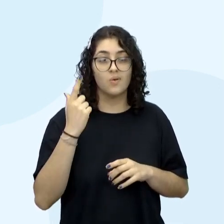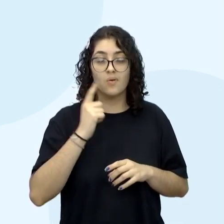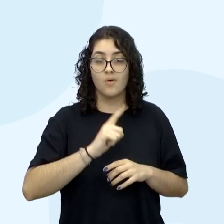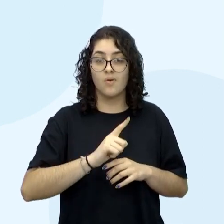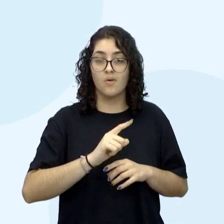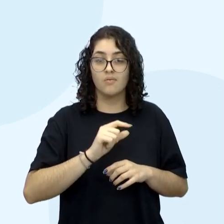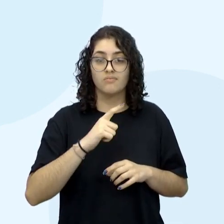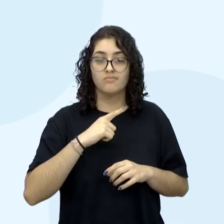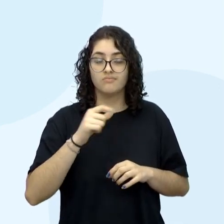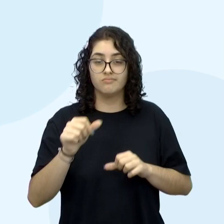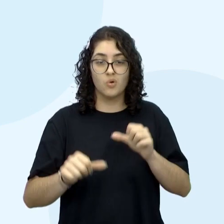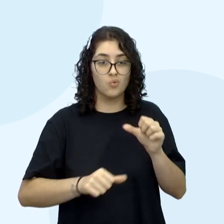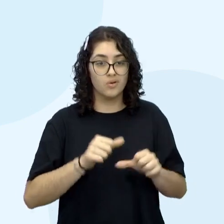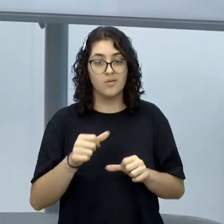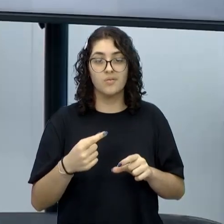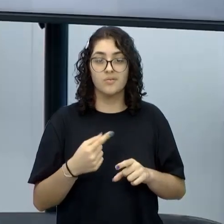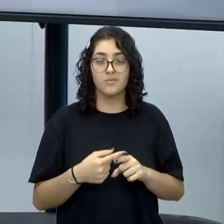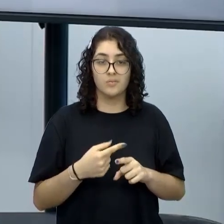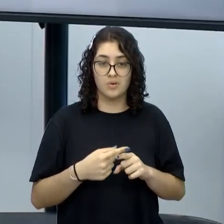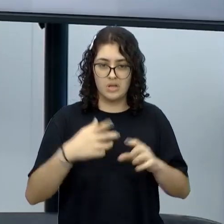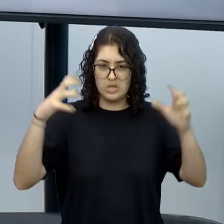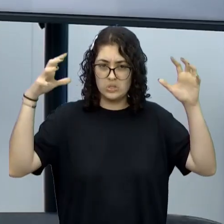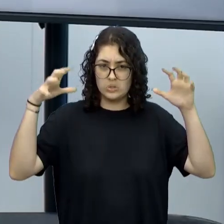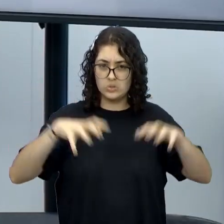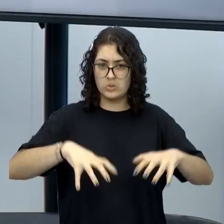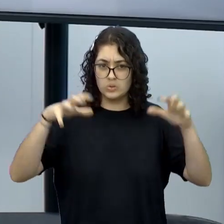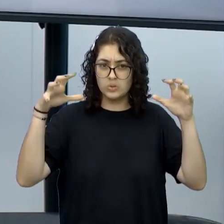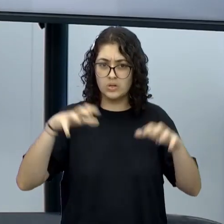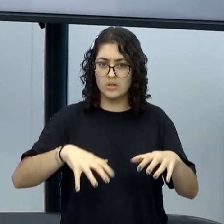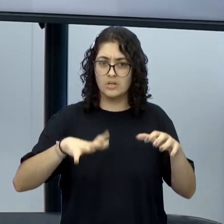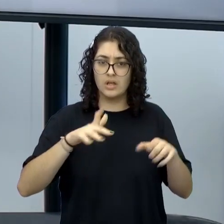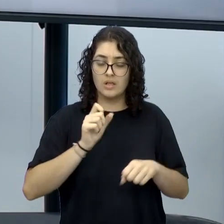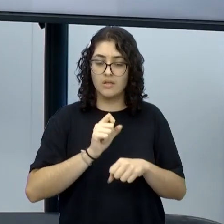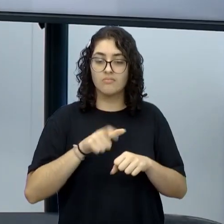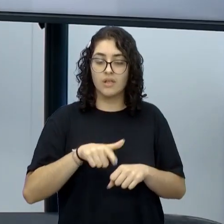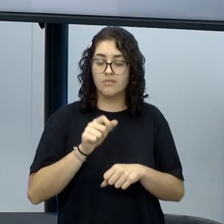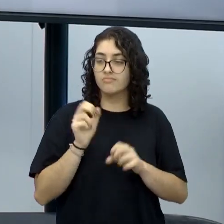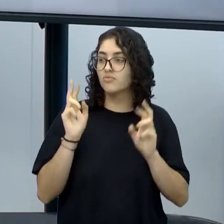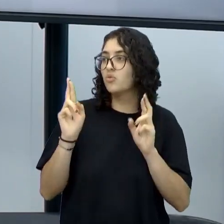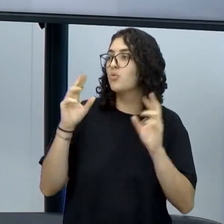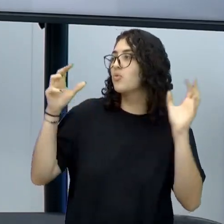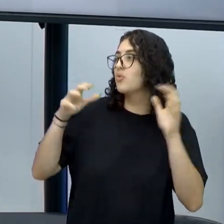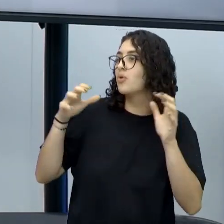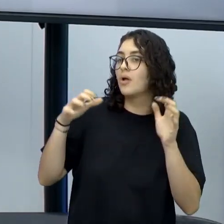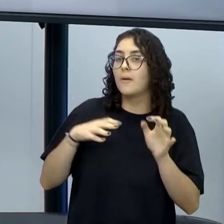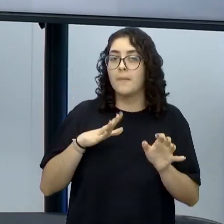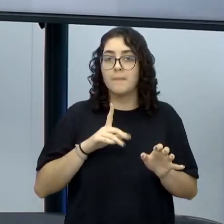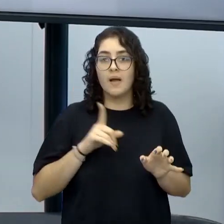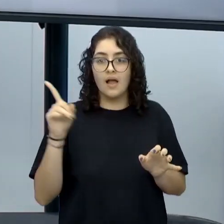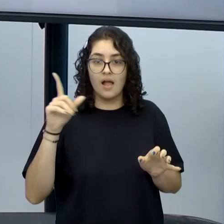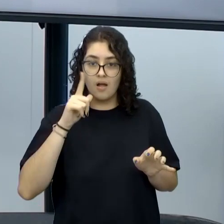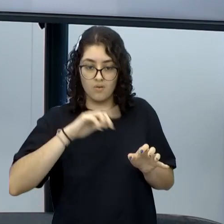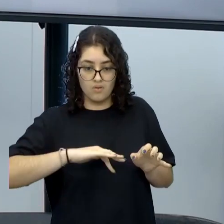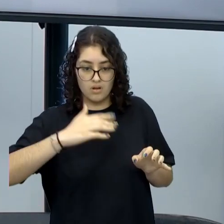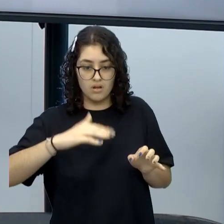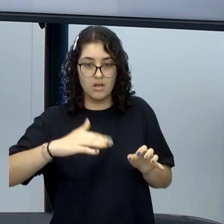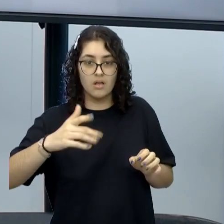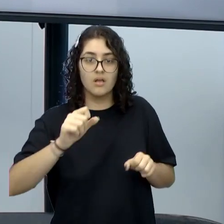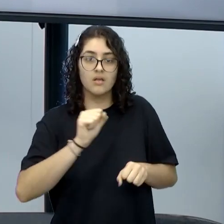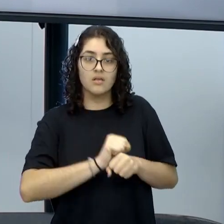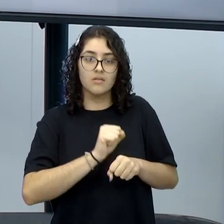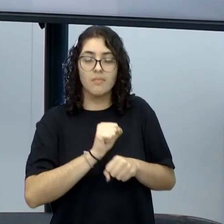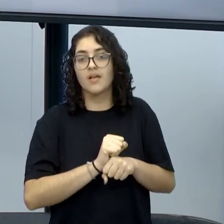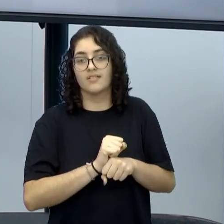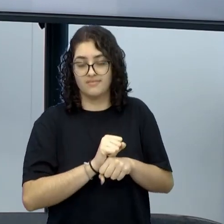se recuperar. Porque num lugar chuvoso, o solo já está esperando a chuva. Num lugar que tem mar, a pedra já está esperando